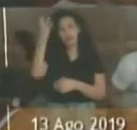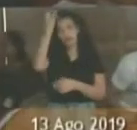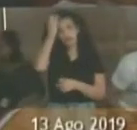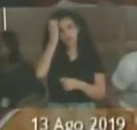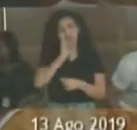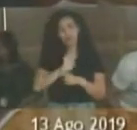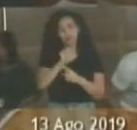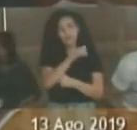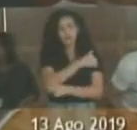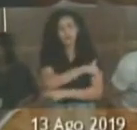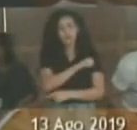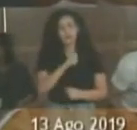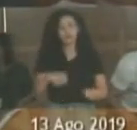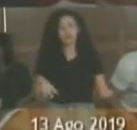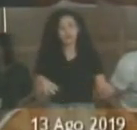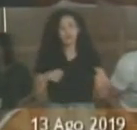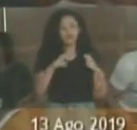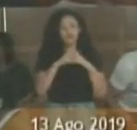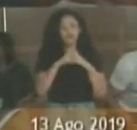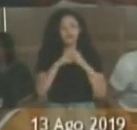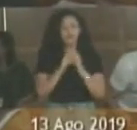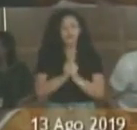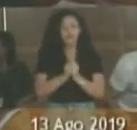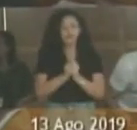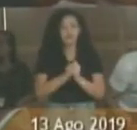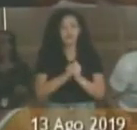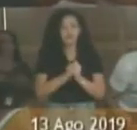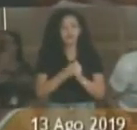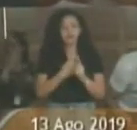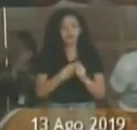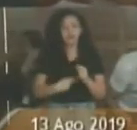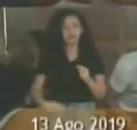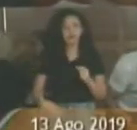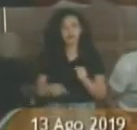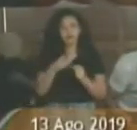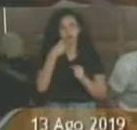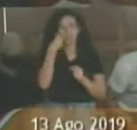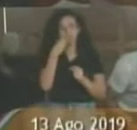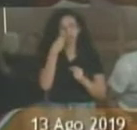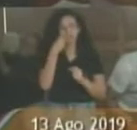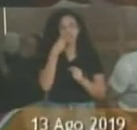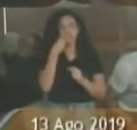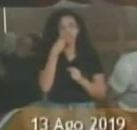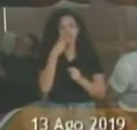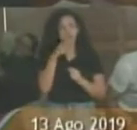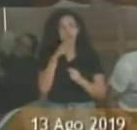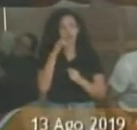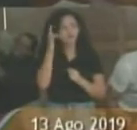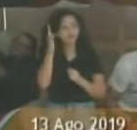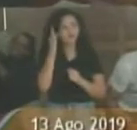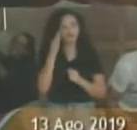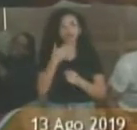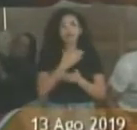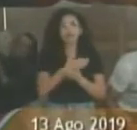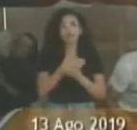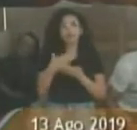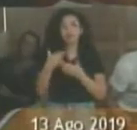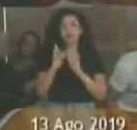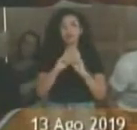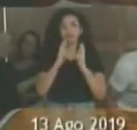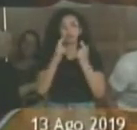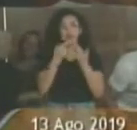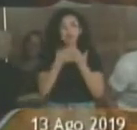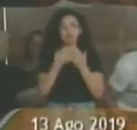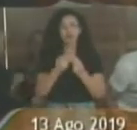Rio de Janeiro, no plenário presidente Benedito Adenino, sob a presidência do excelentíssimo senhor presidente em exercício Flavinho Araújo, teve início a terceira